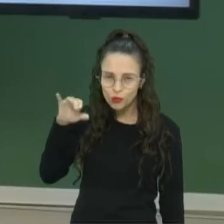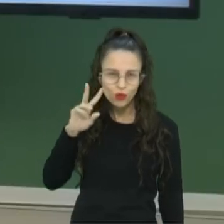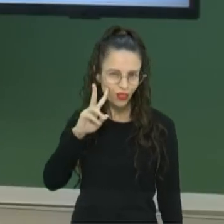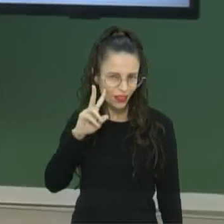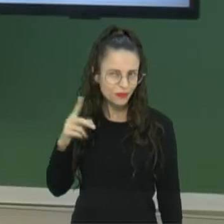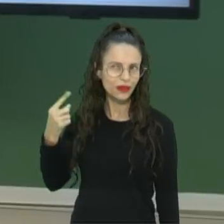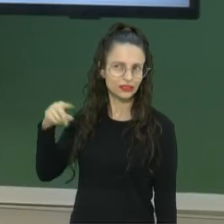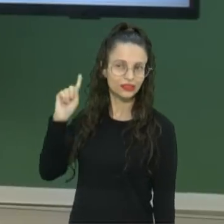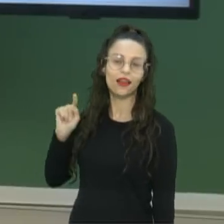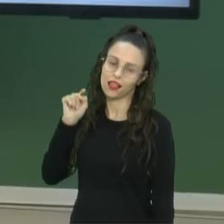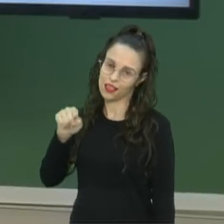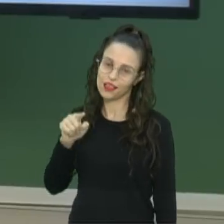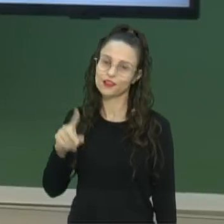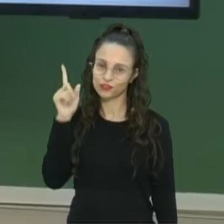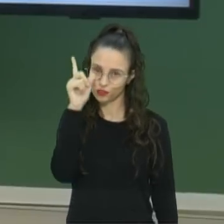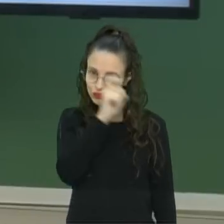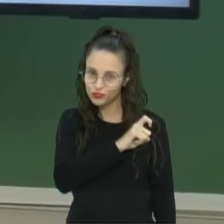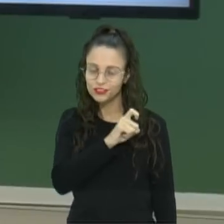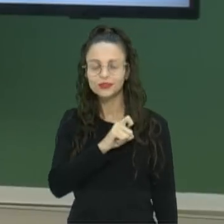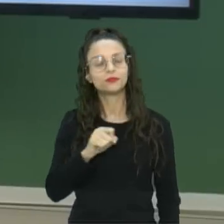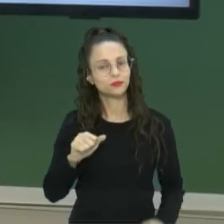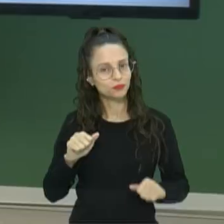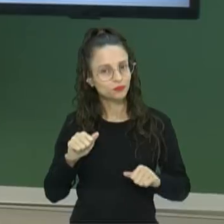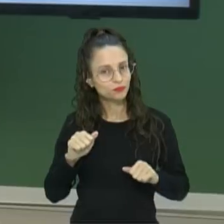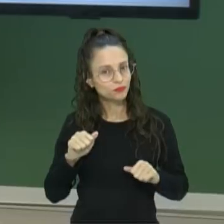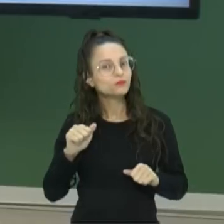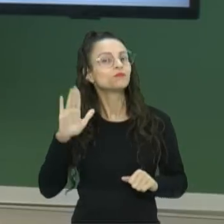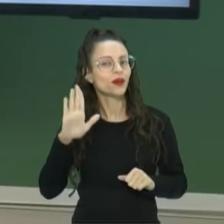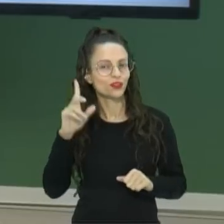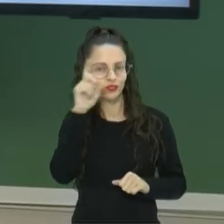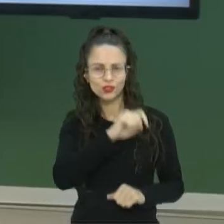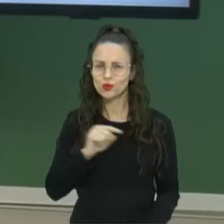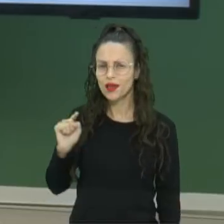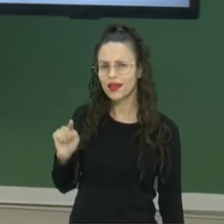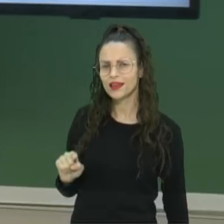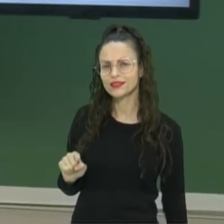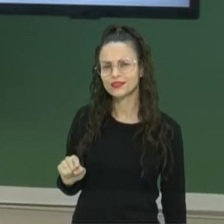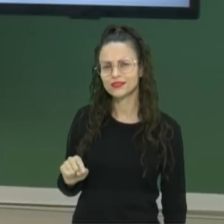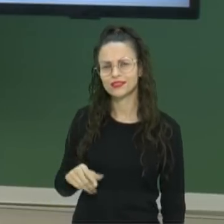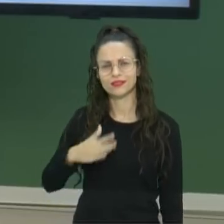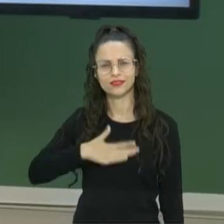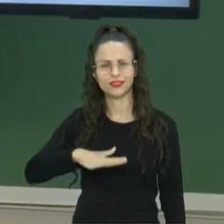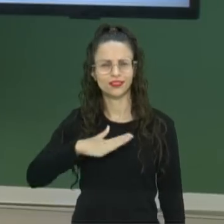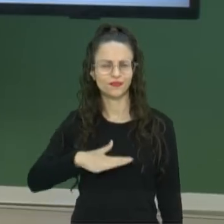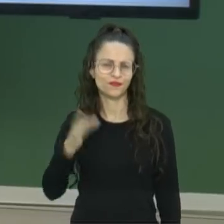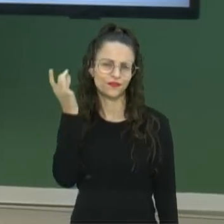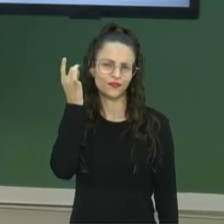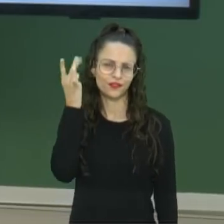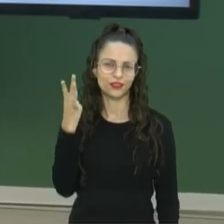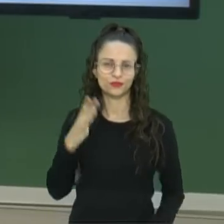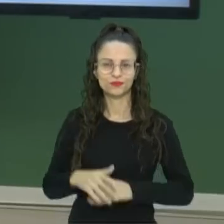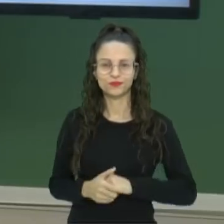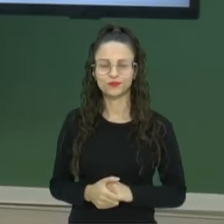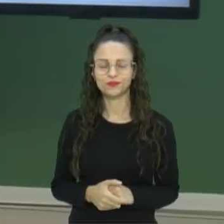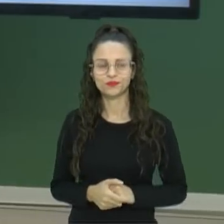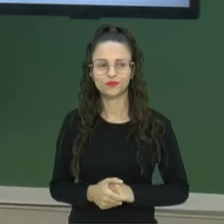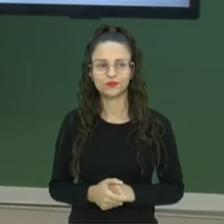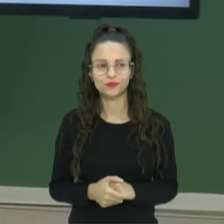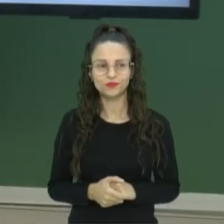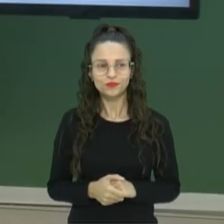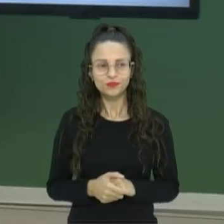lembra? Aquilo lá a gente pode chamar de um pouco mais difícil. Esse aqui é tranquilérrimo, ok? Então, vamos